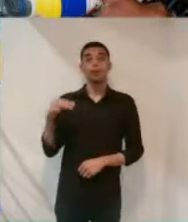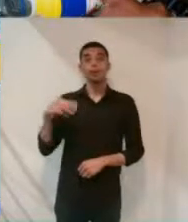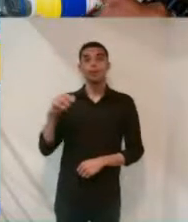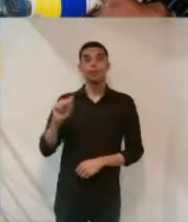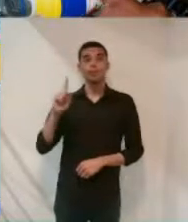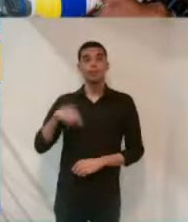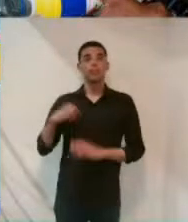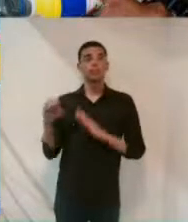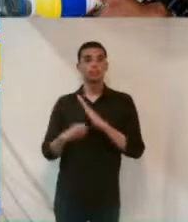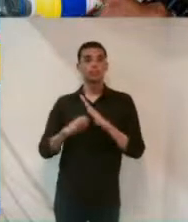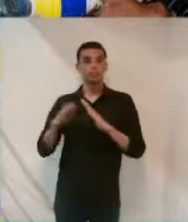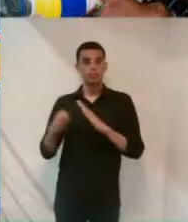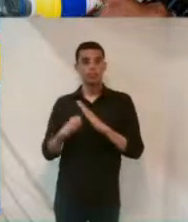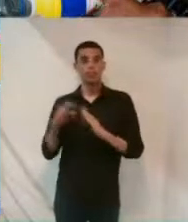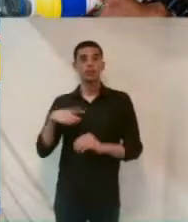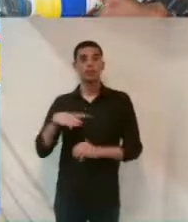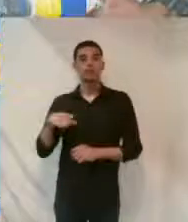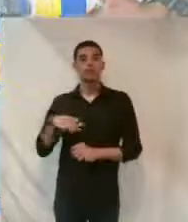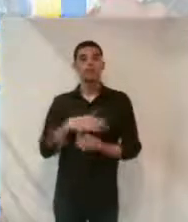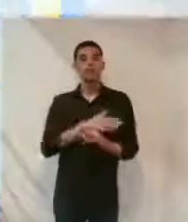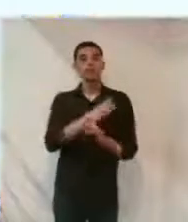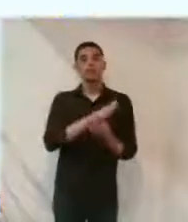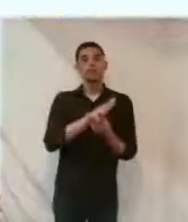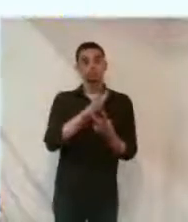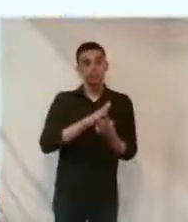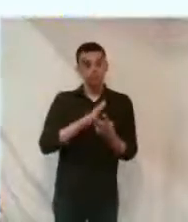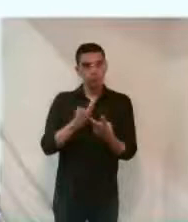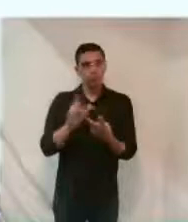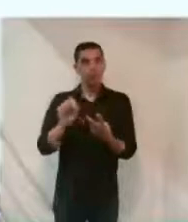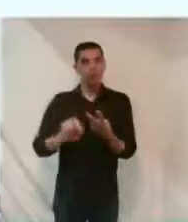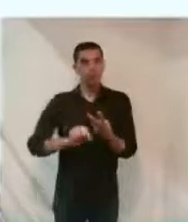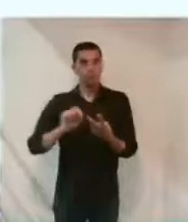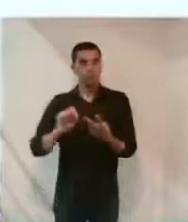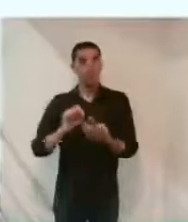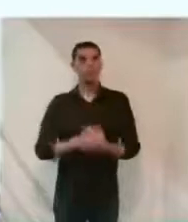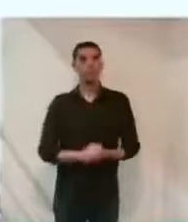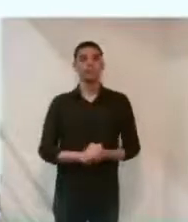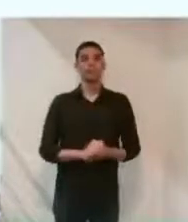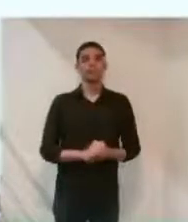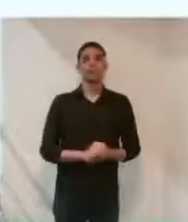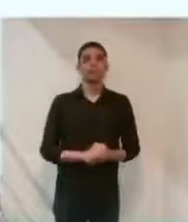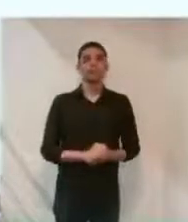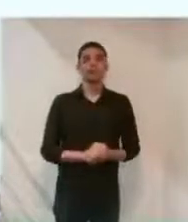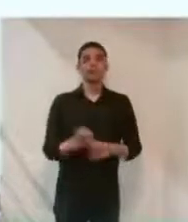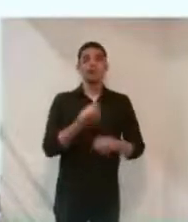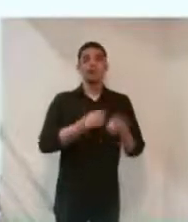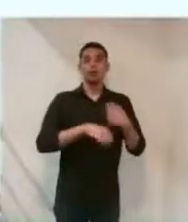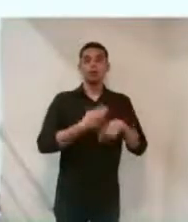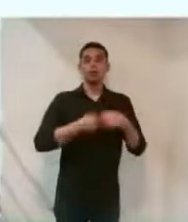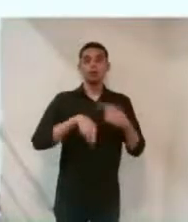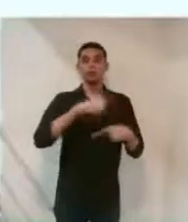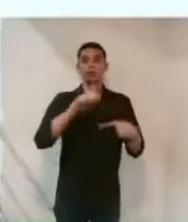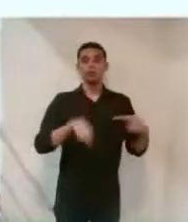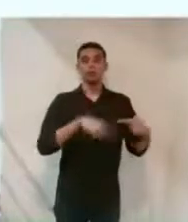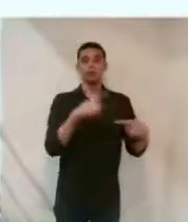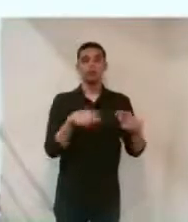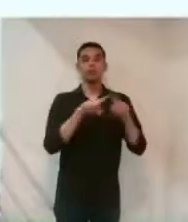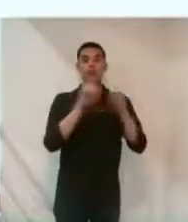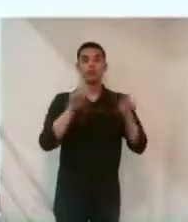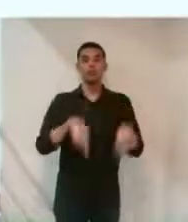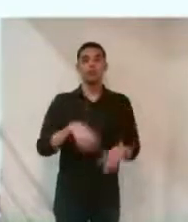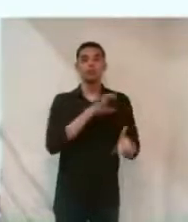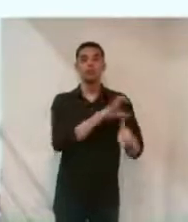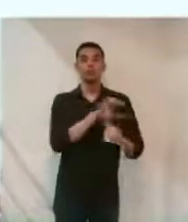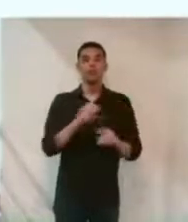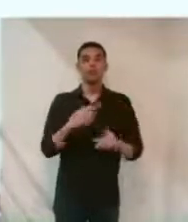trabalhar em três eixos, basicamente: economia circular, logística reversa e projetos que gerem impacto positivo na sociedade. Eu digo que o